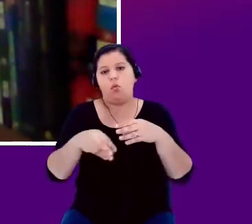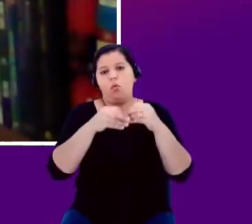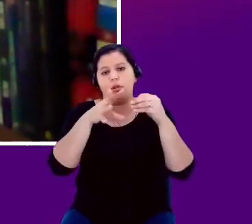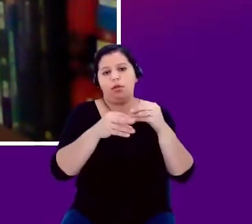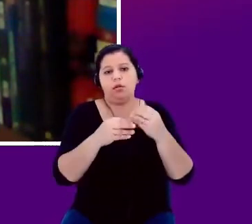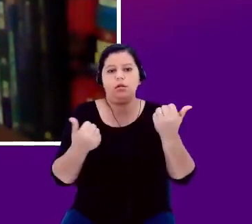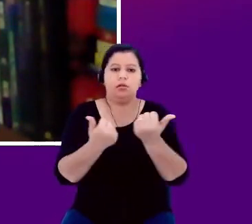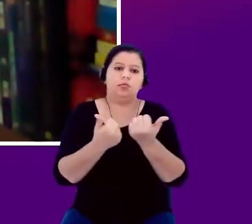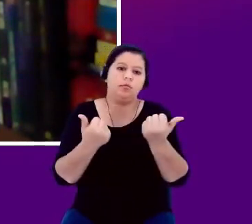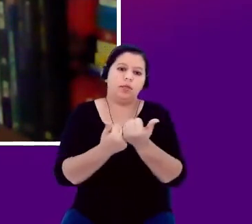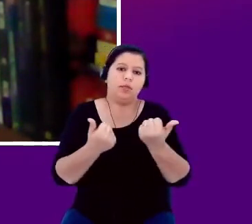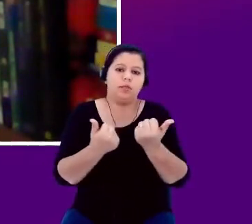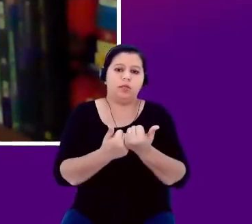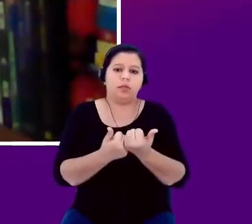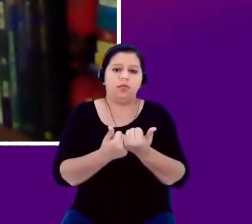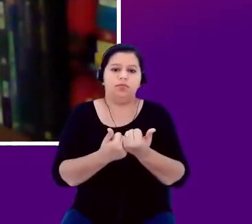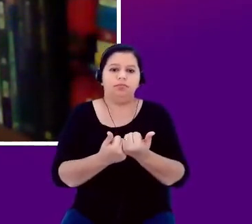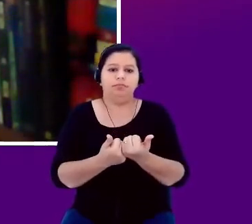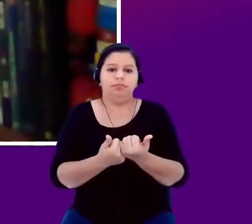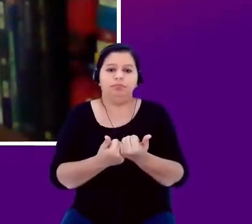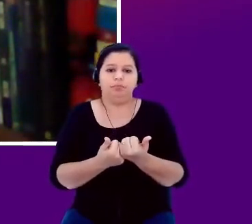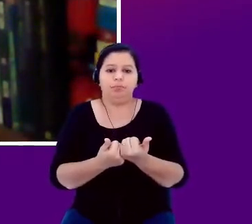contribuição trazida